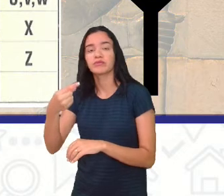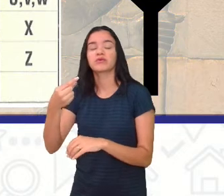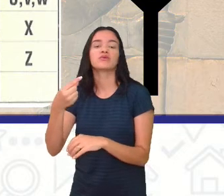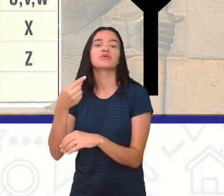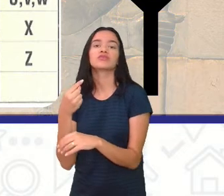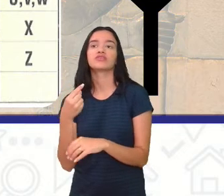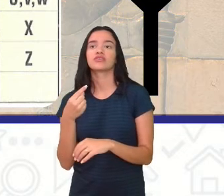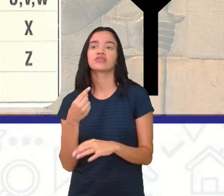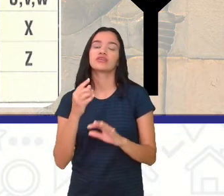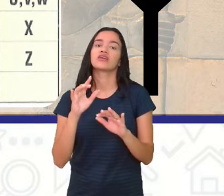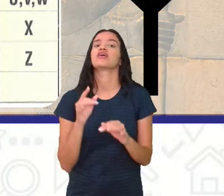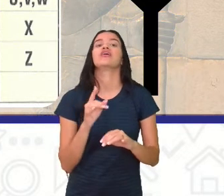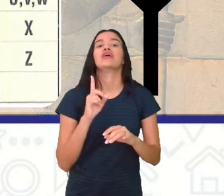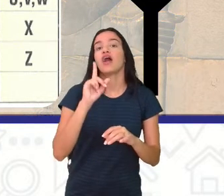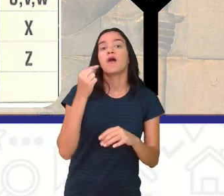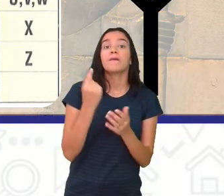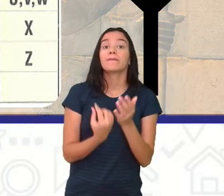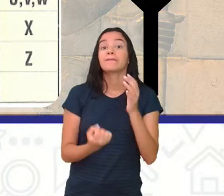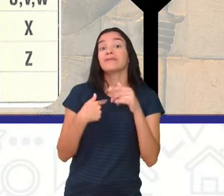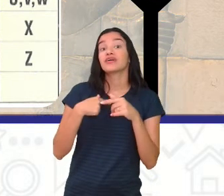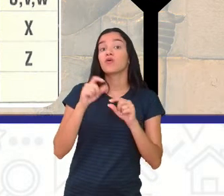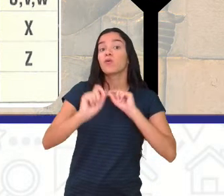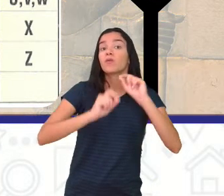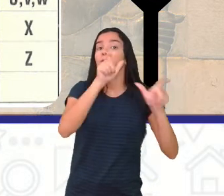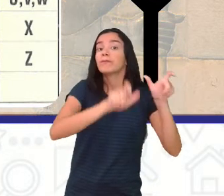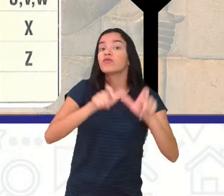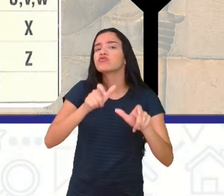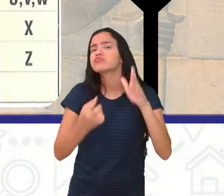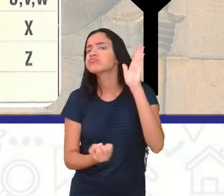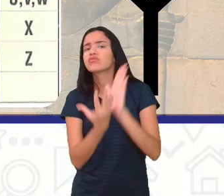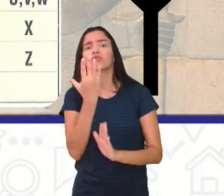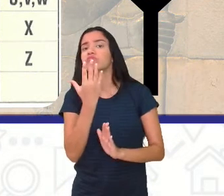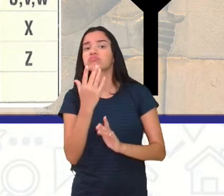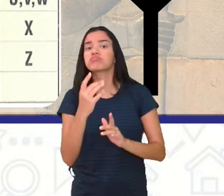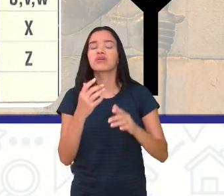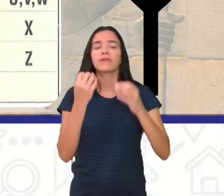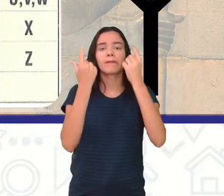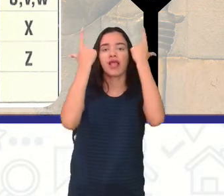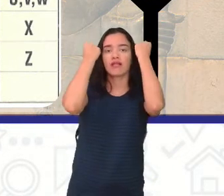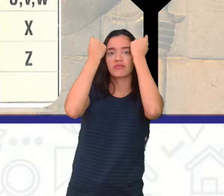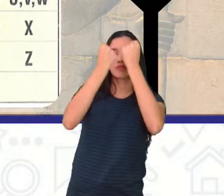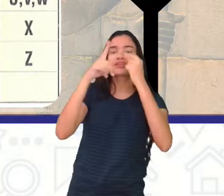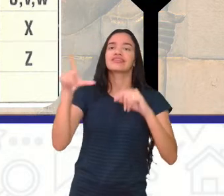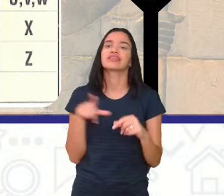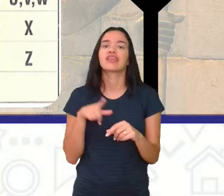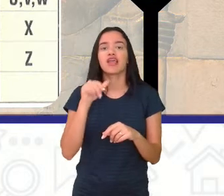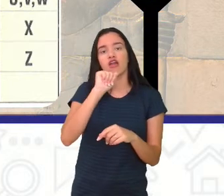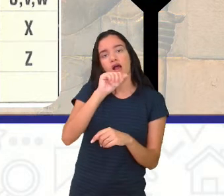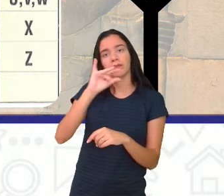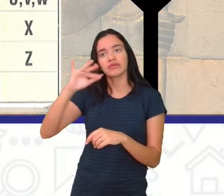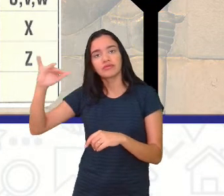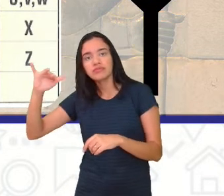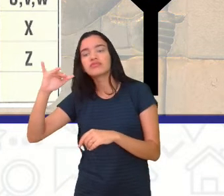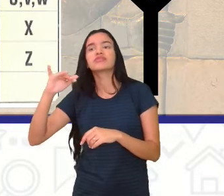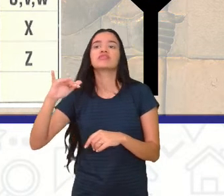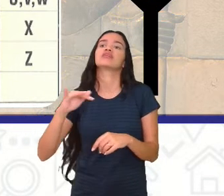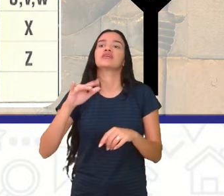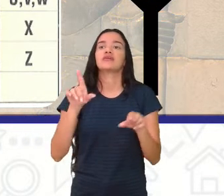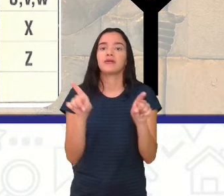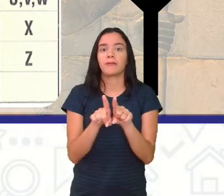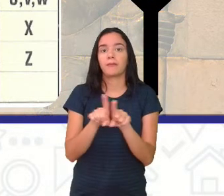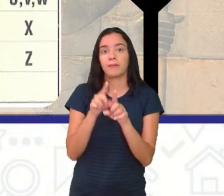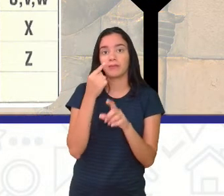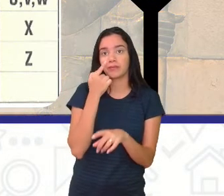a esse alfabeto fenício pelos gregos, né? Então, observa aqui, ó, a gente tem o alfabeto fenício nessa primeira